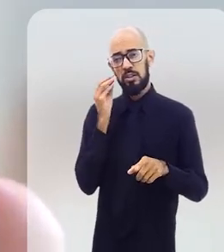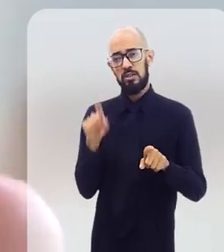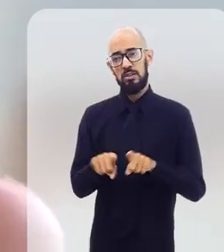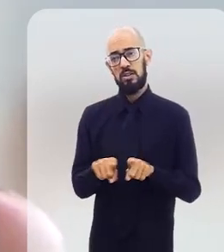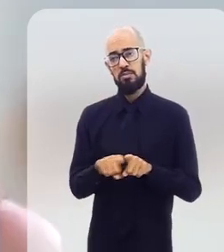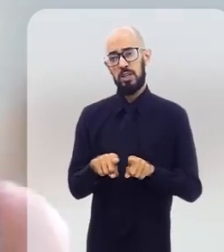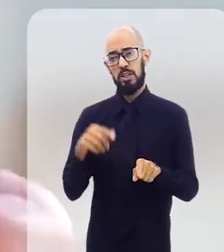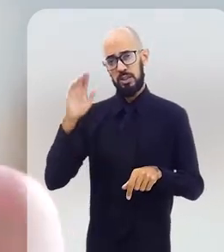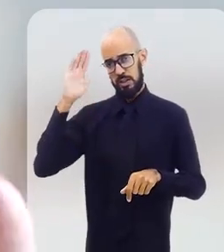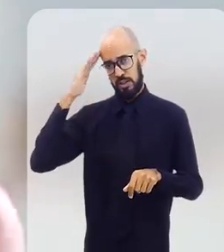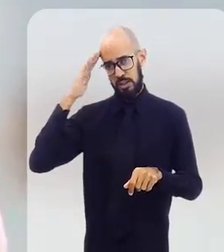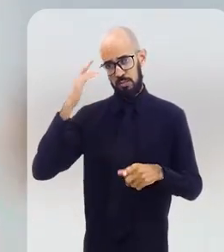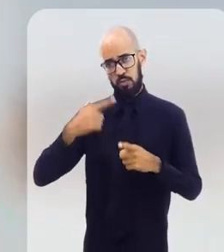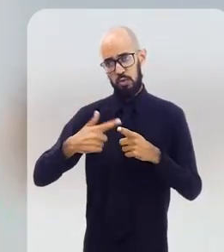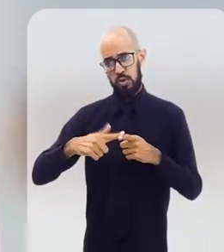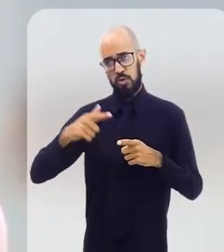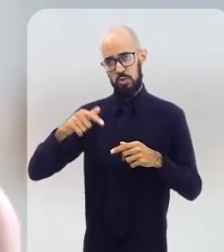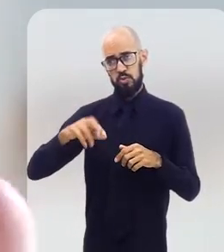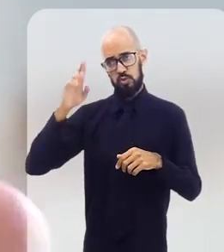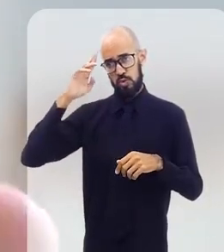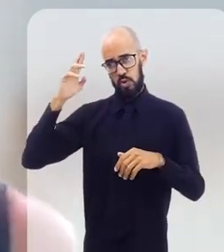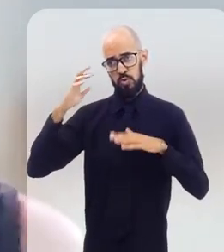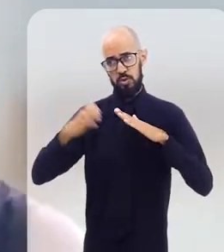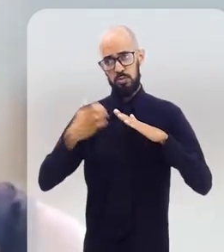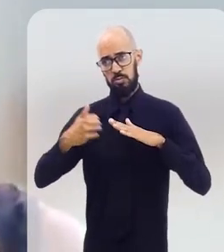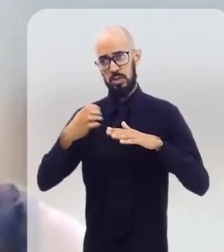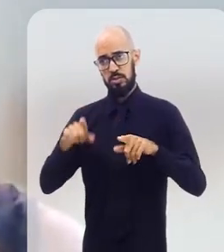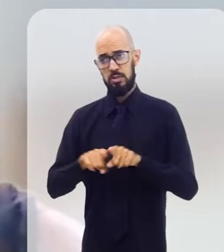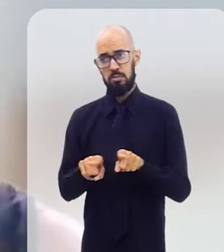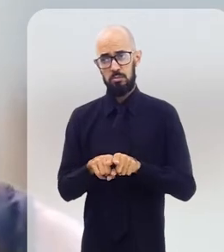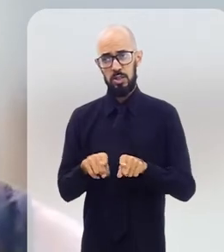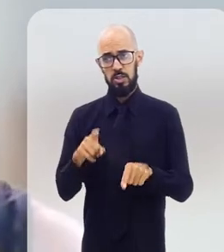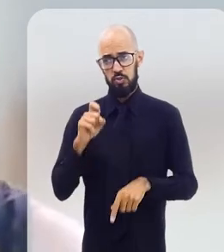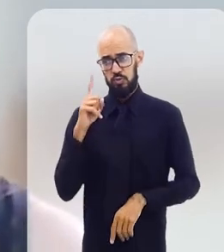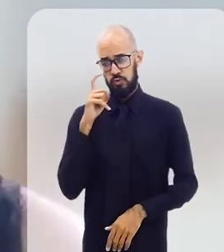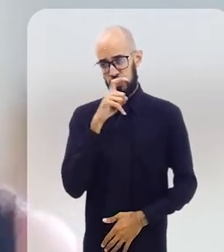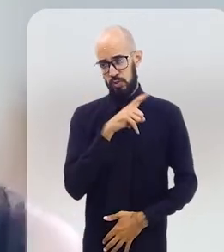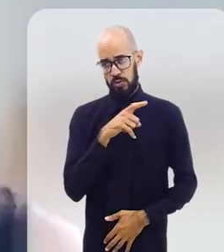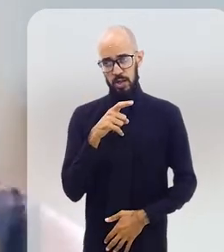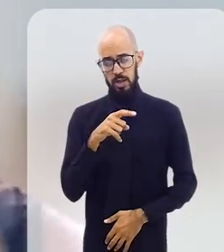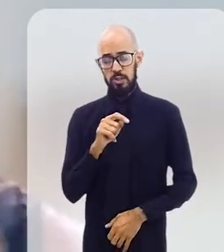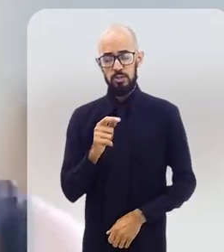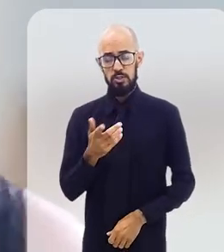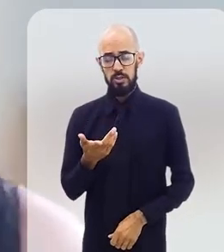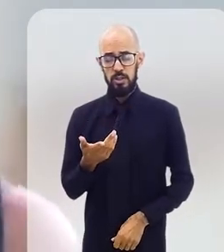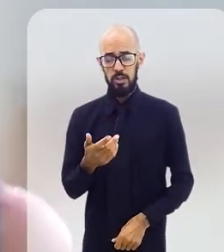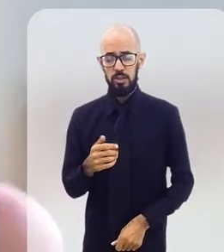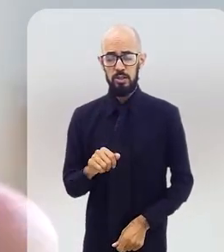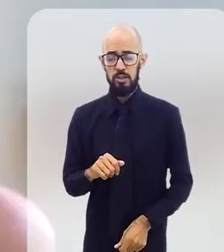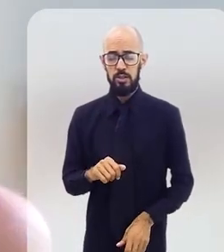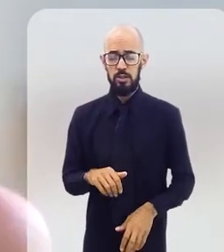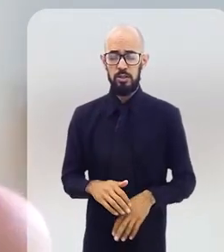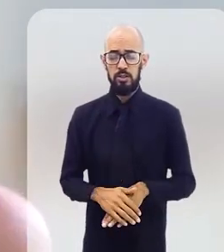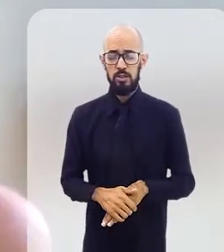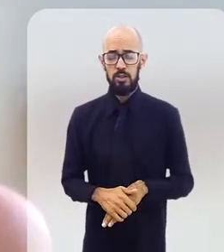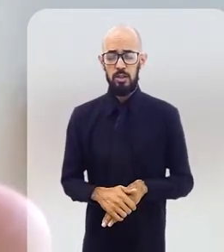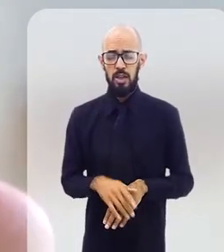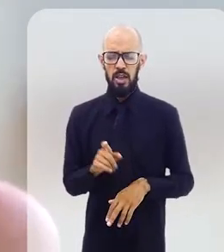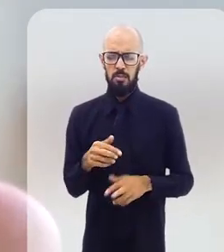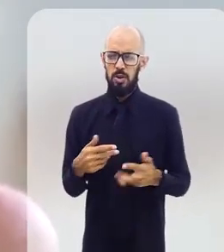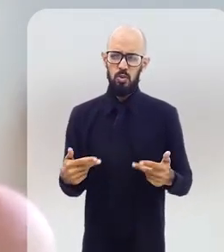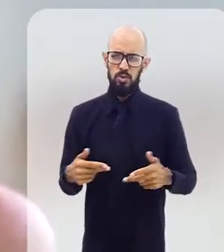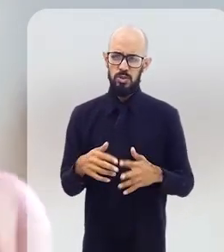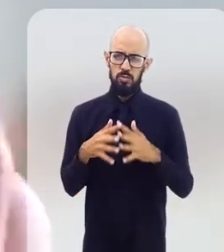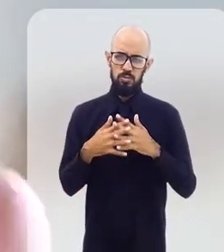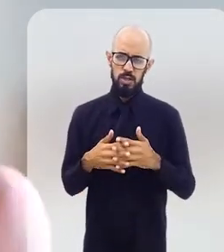tentando também entender, porque os próprios empresários também tinham essa dificuldade do vírus, né? Então,